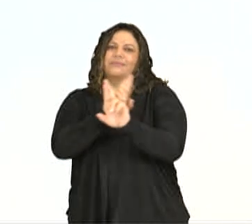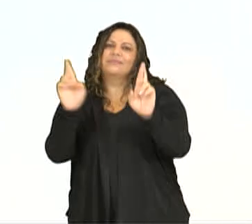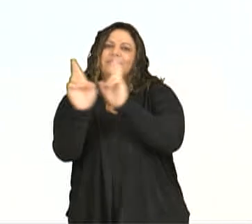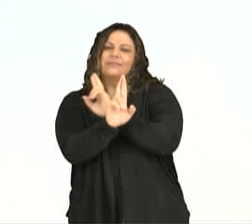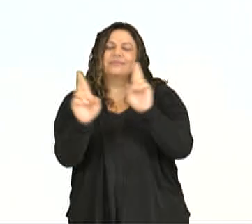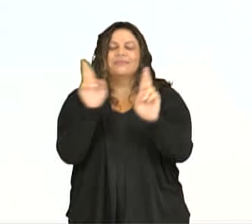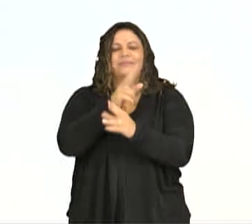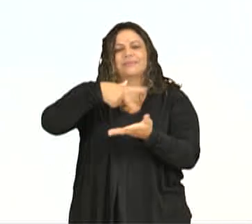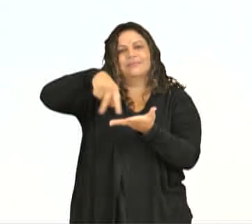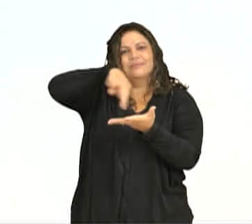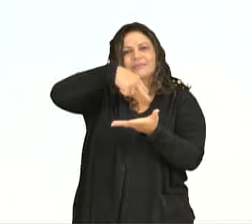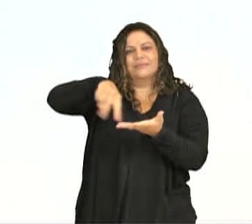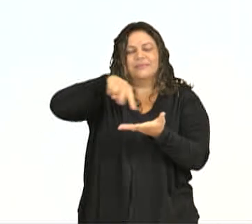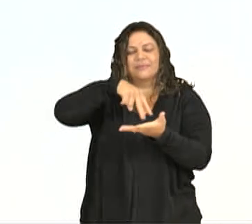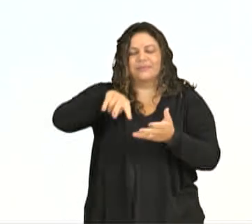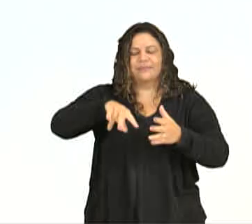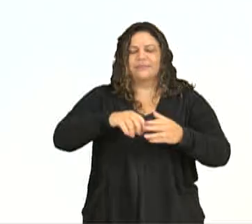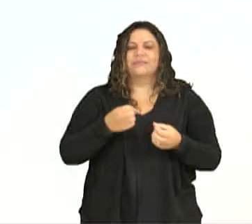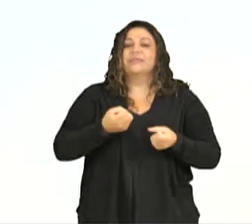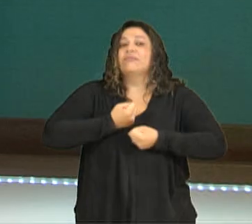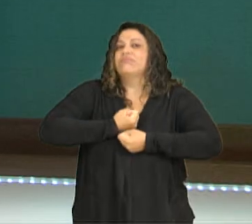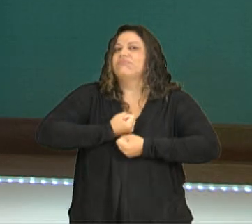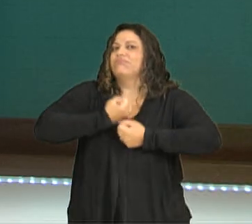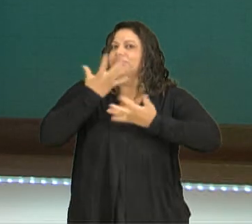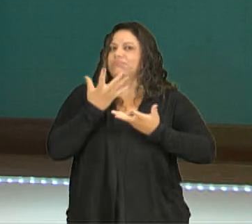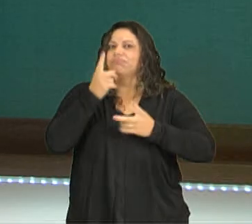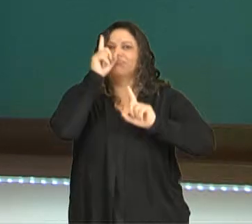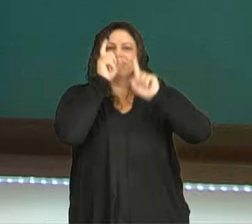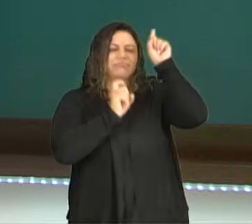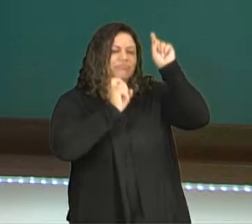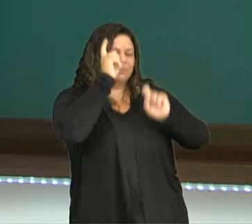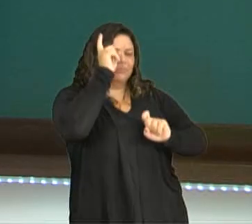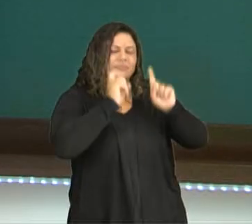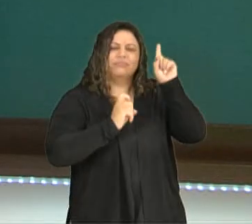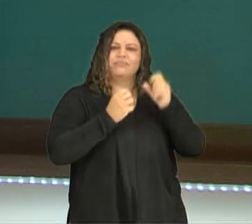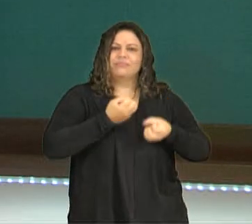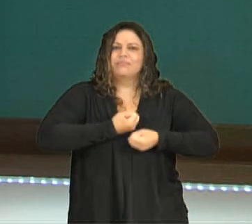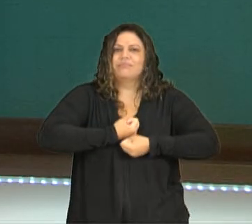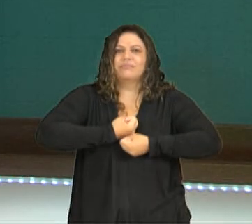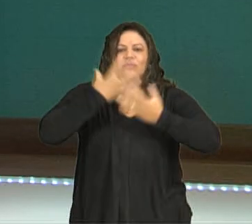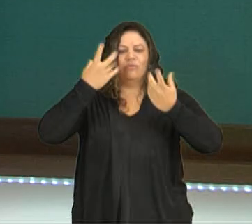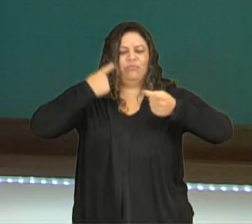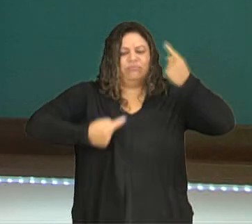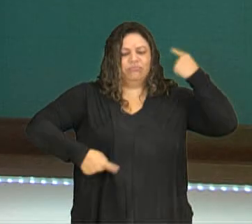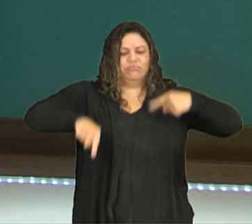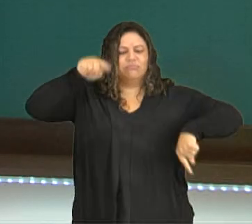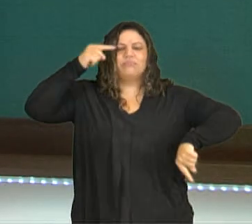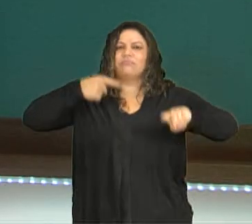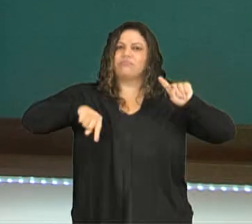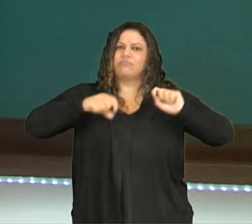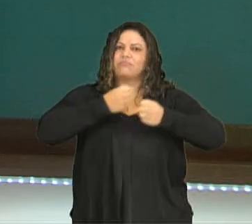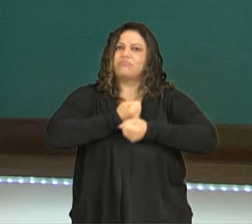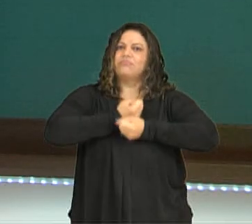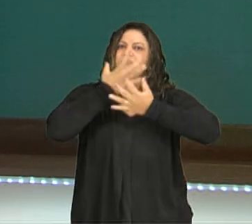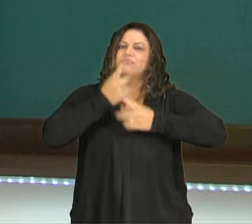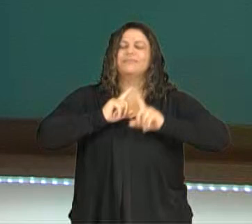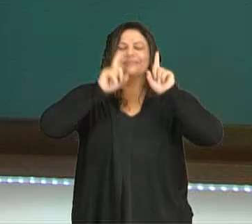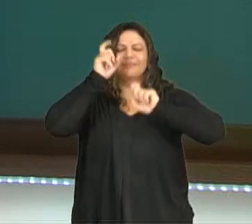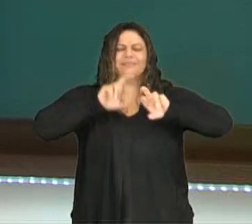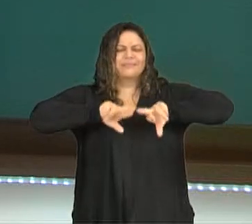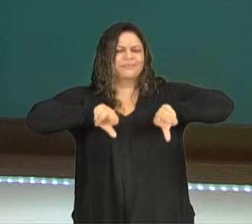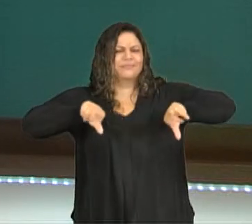dança, ritmo e expressividade. Como que eu me expresso através dos diferentes ritmos